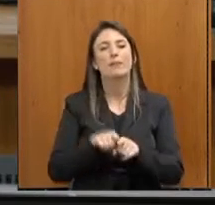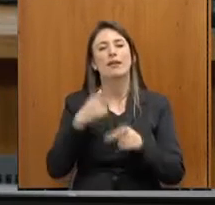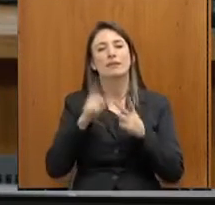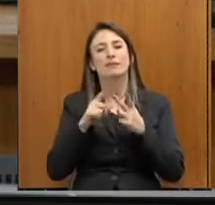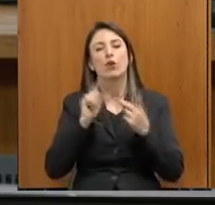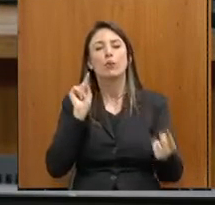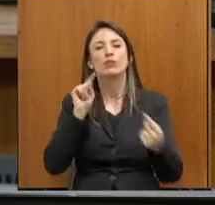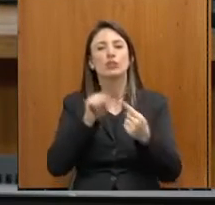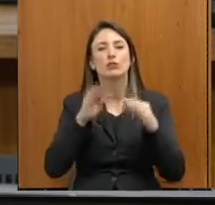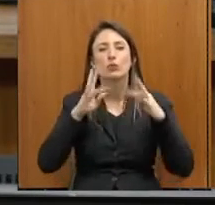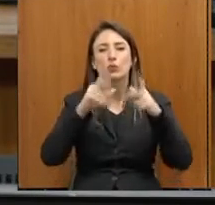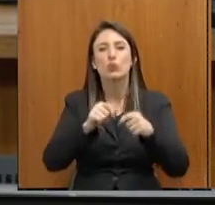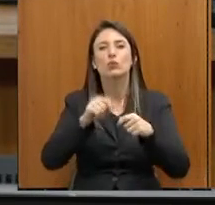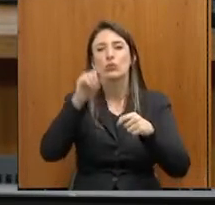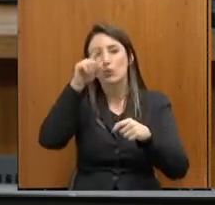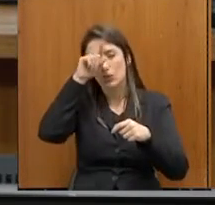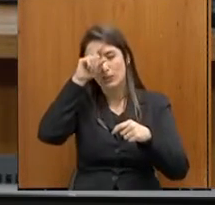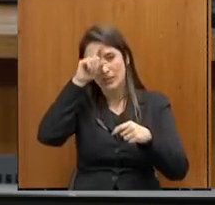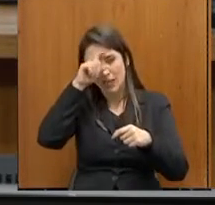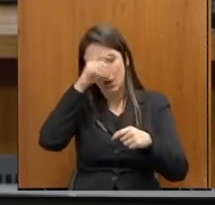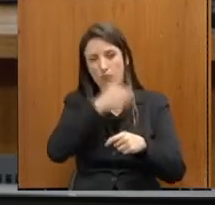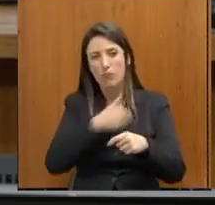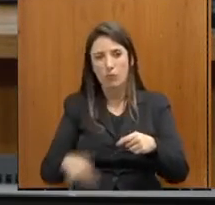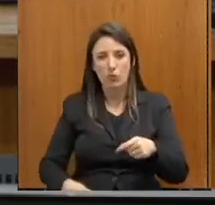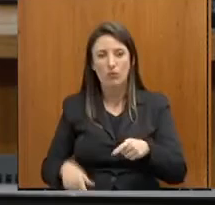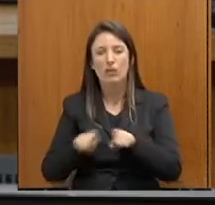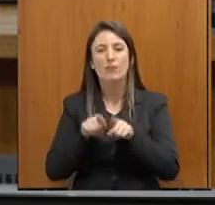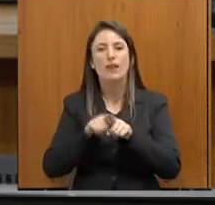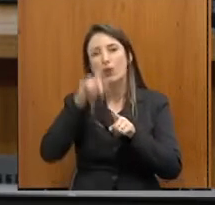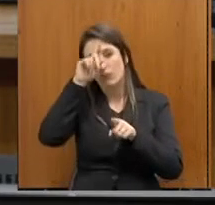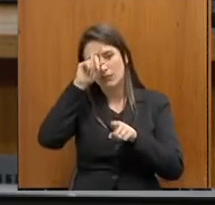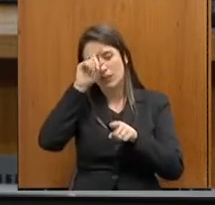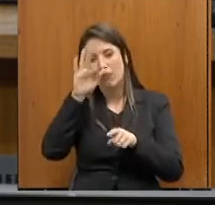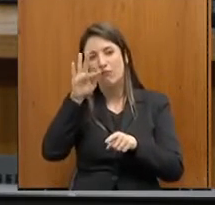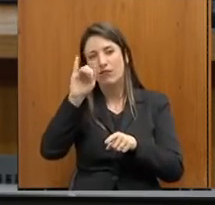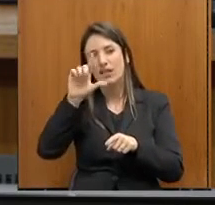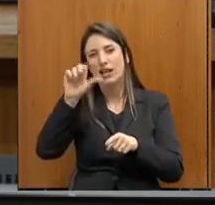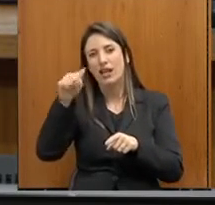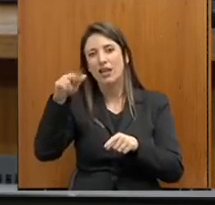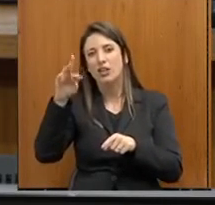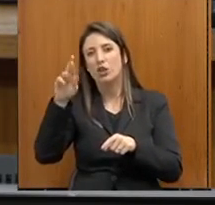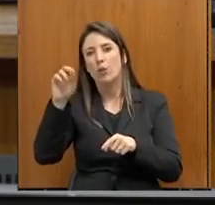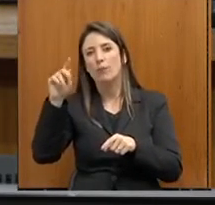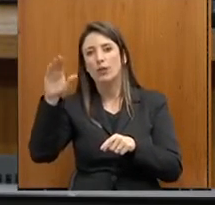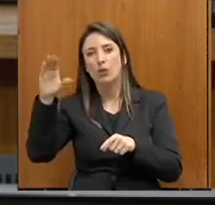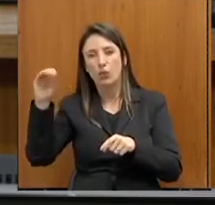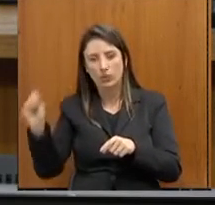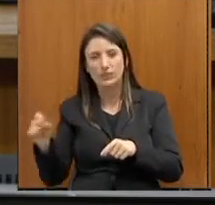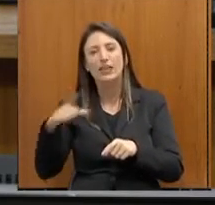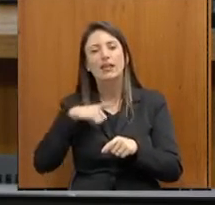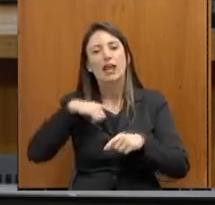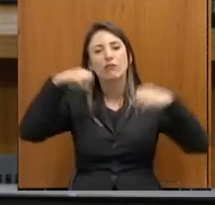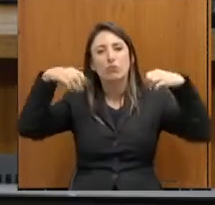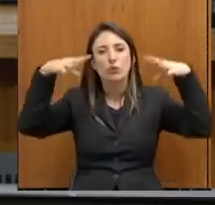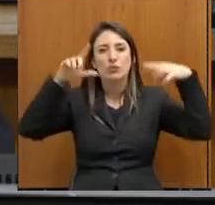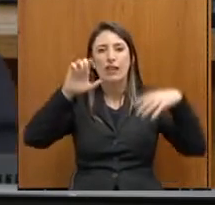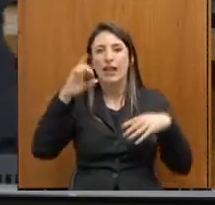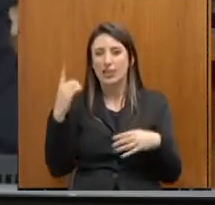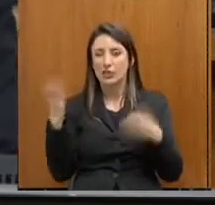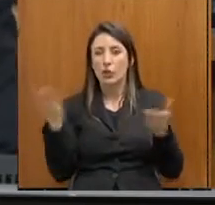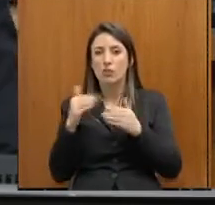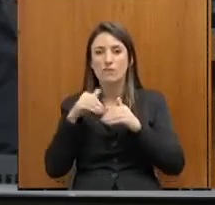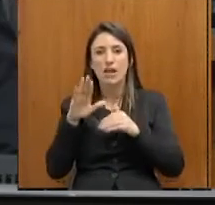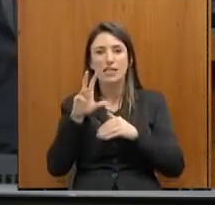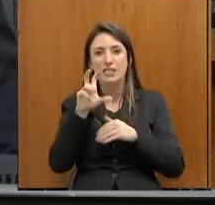públicos e filantrópicos também com iluminação LED hoje são mais de cinquenta